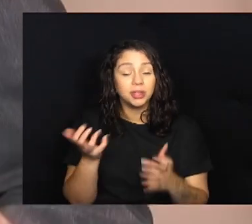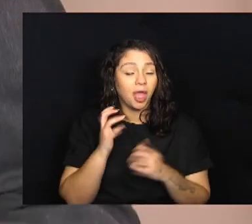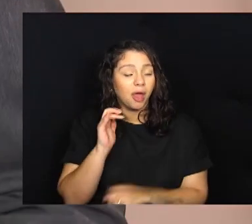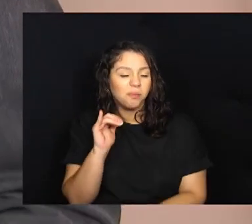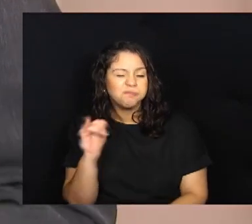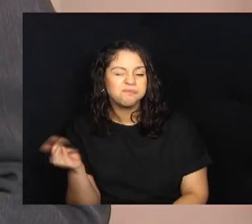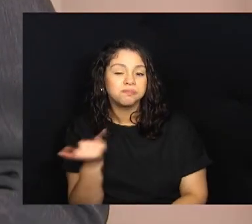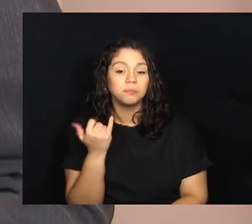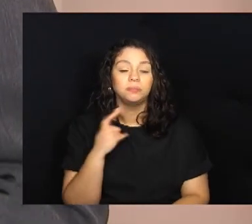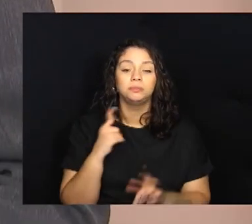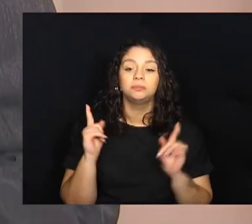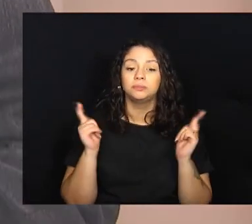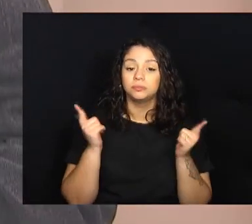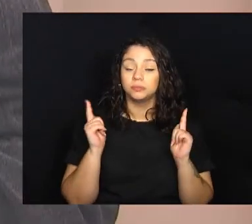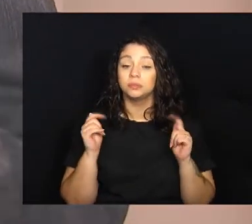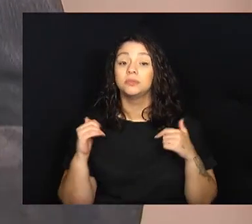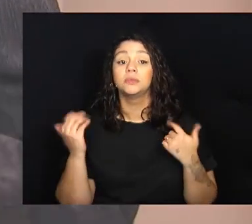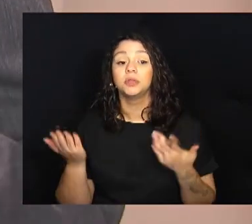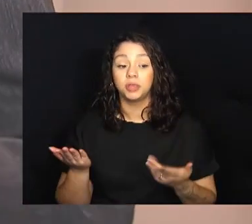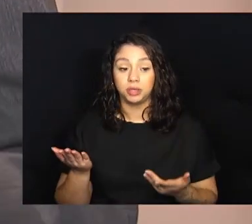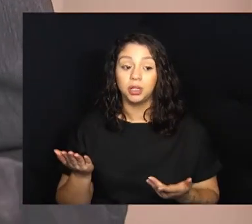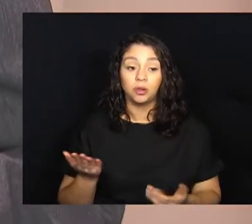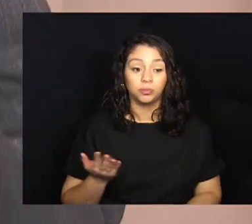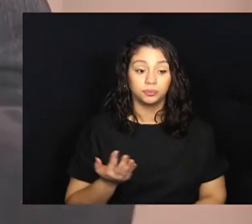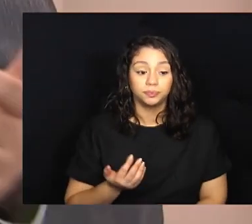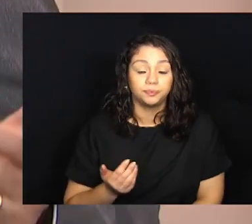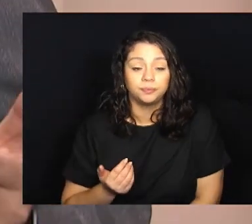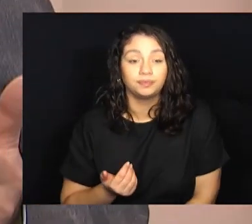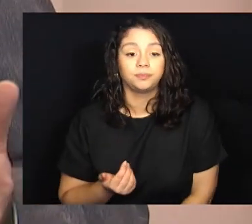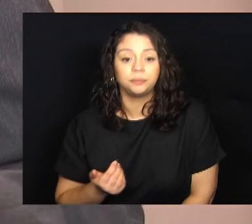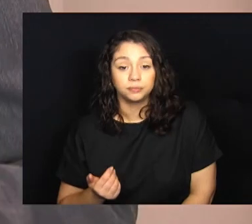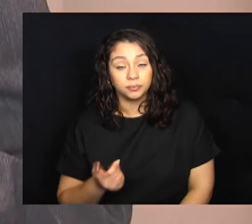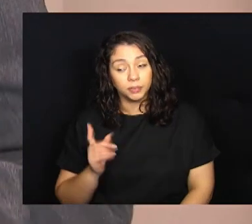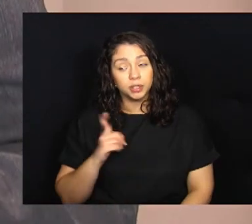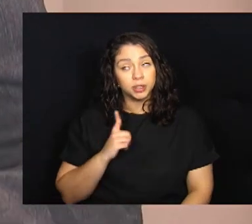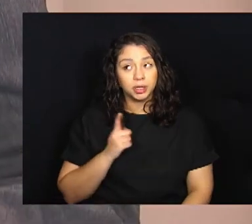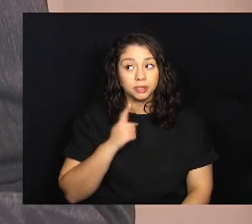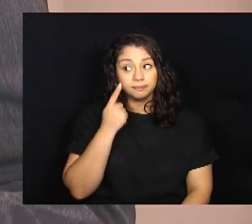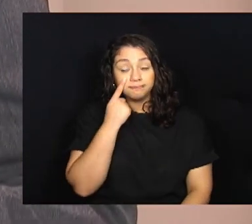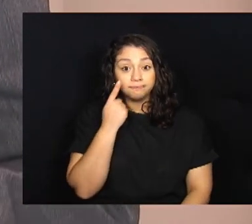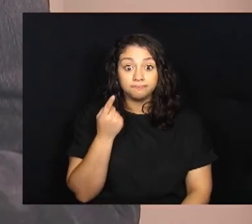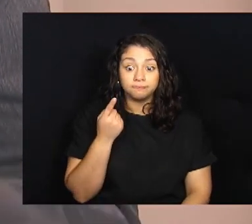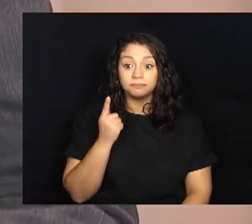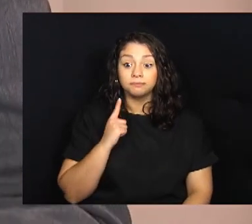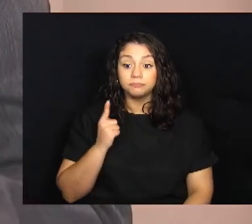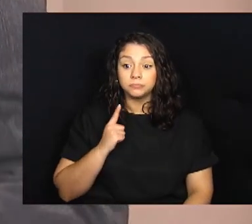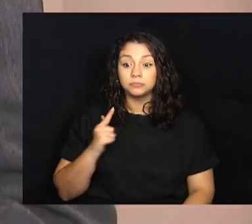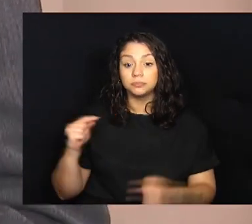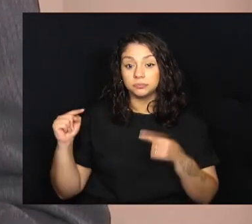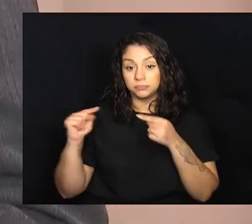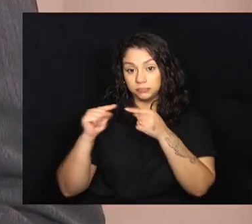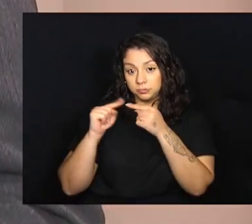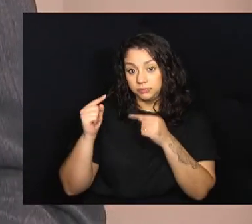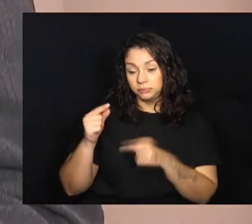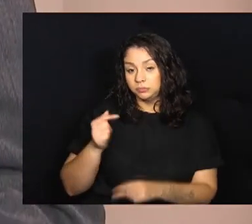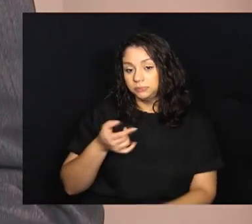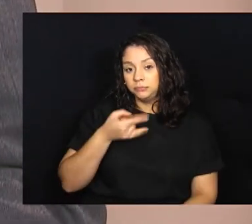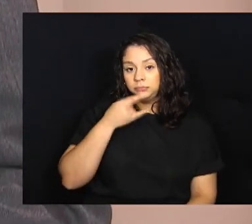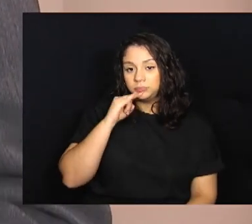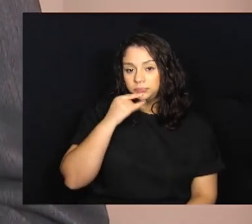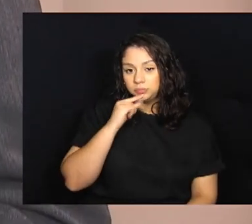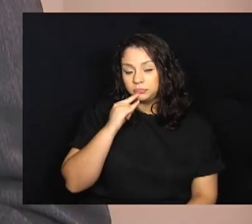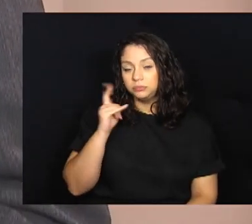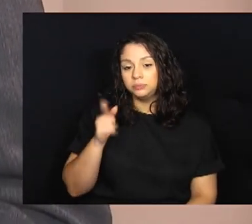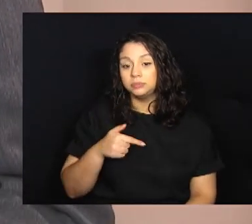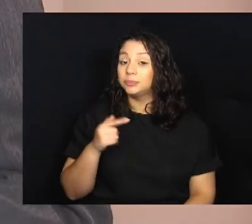fazer happy hour. Então, não tem como não suspeitar que tinha associação de álcool e direção, o que é uma